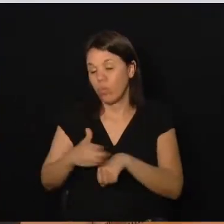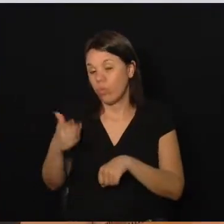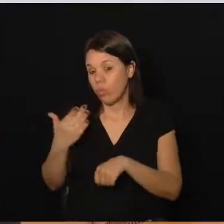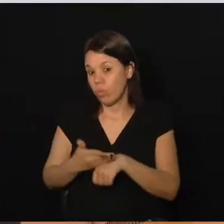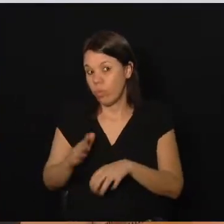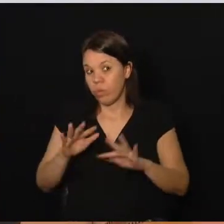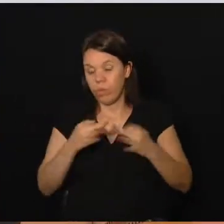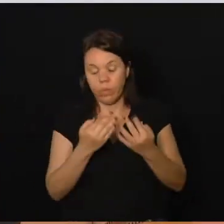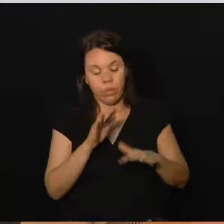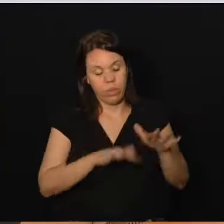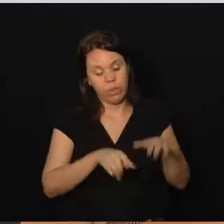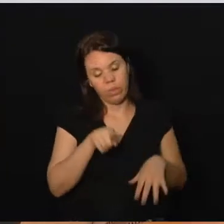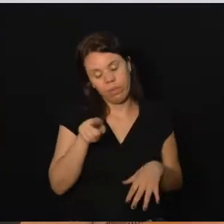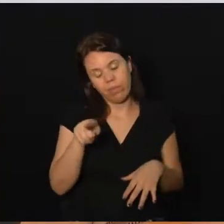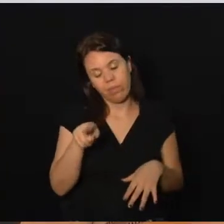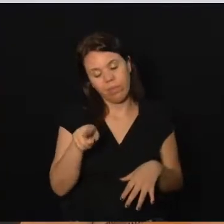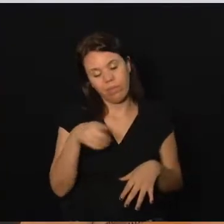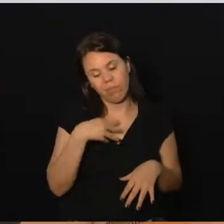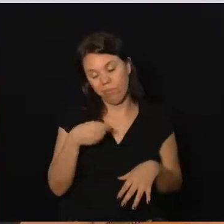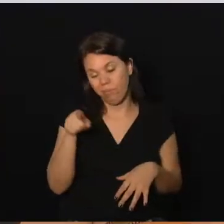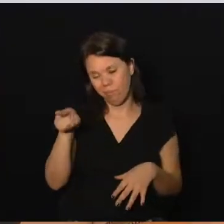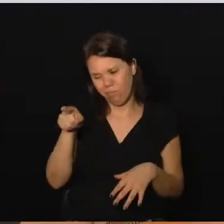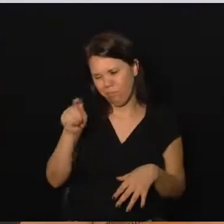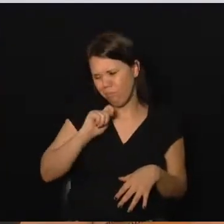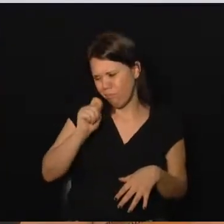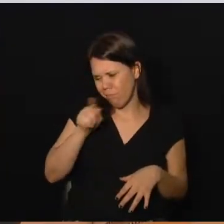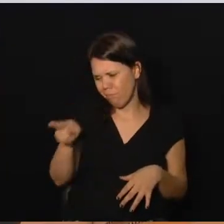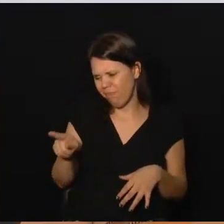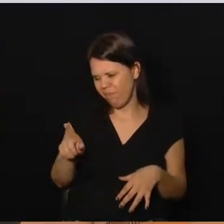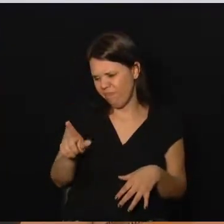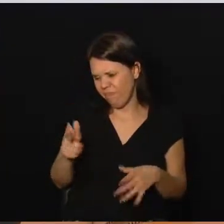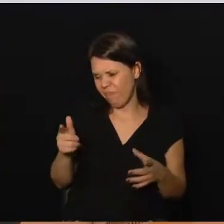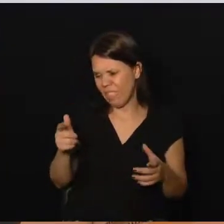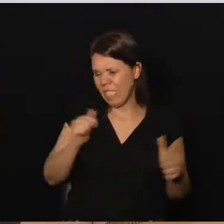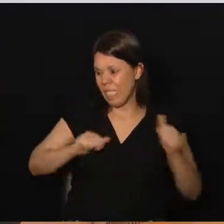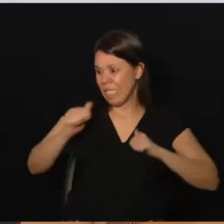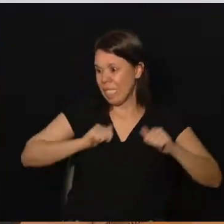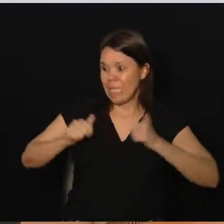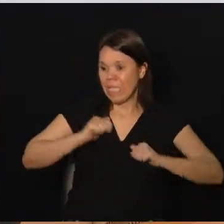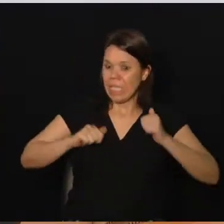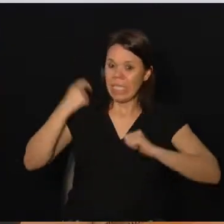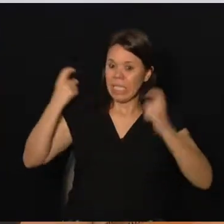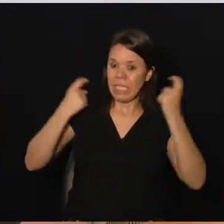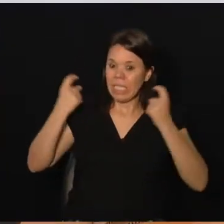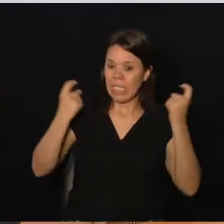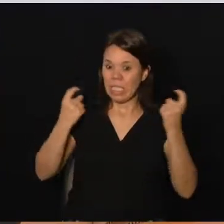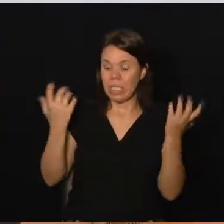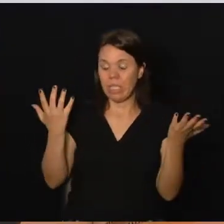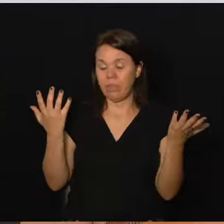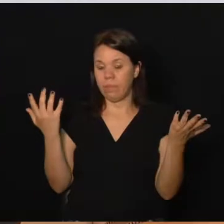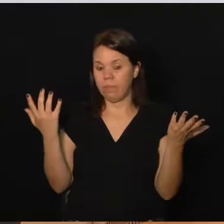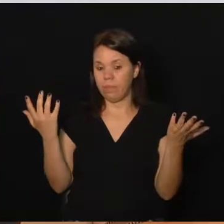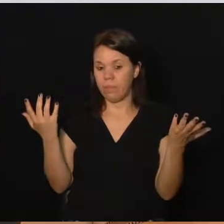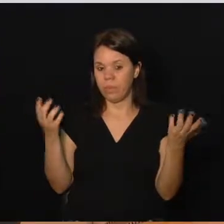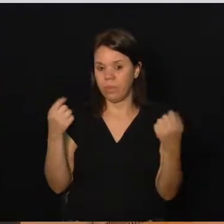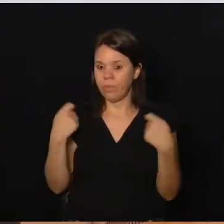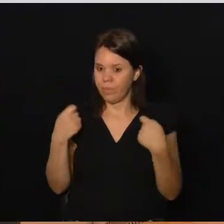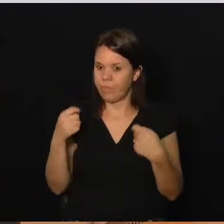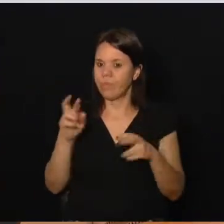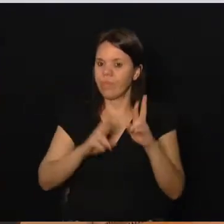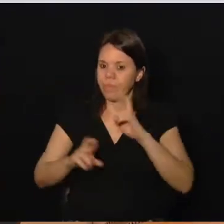vezes, vê um filho que está usando droga, aí já entra em desespero. Então, precisa verificar qual